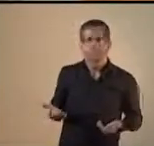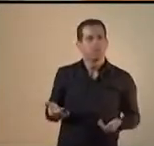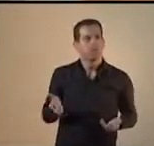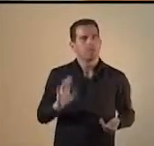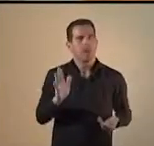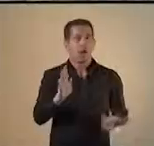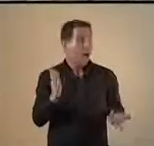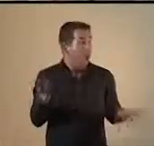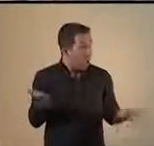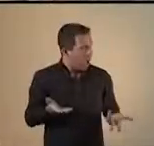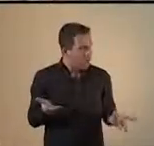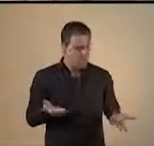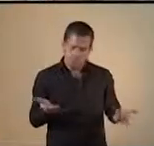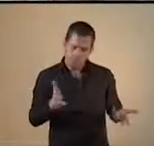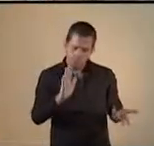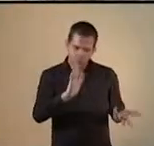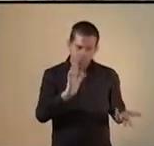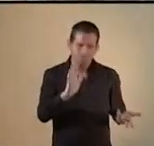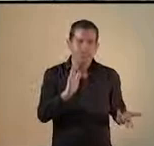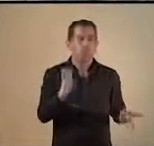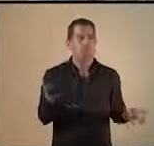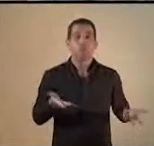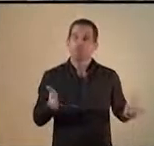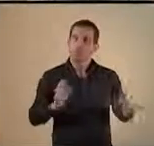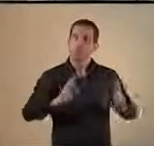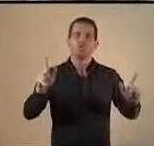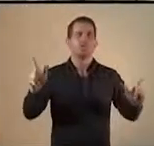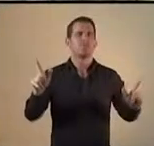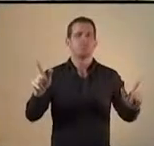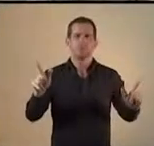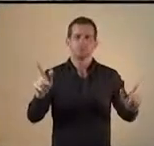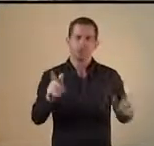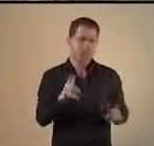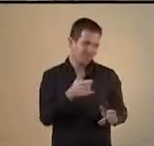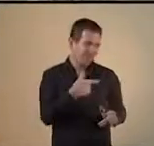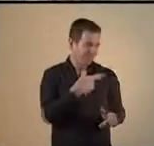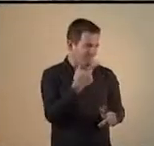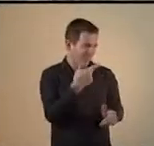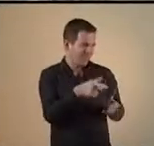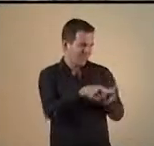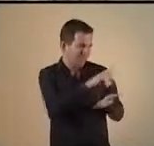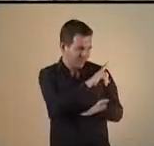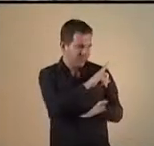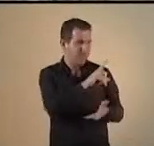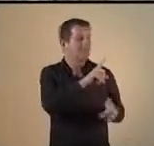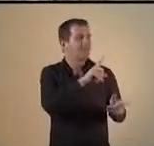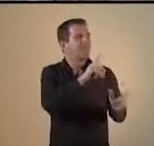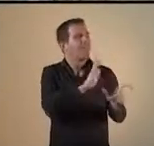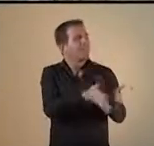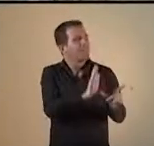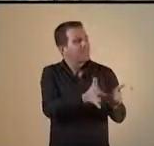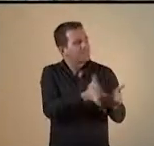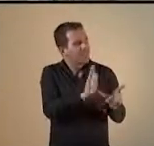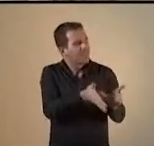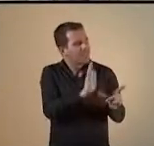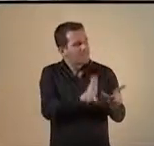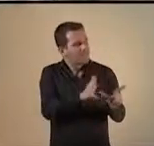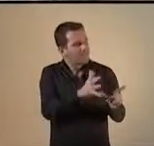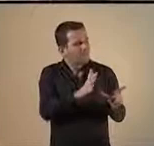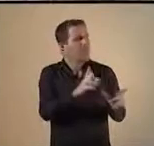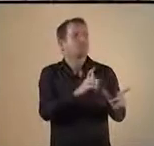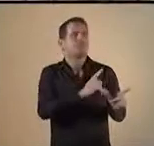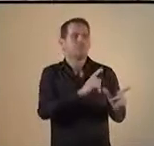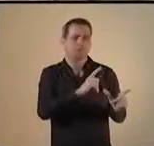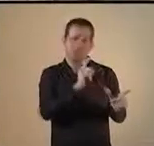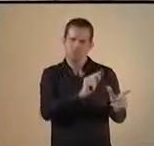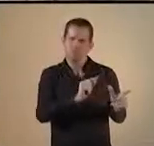não. Estamos em todos os Agora, com o curso que eu comentei anteriormente, o Letras Libras,